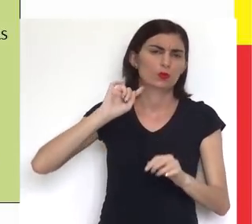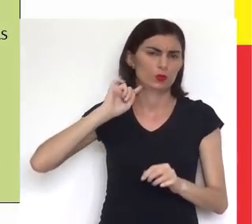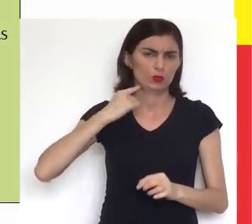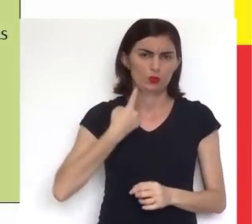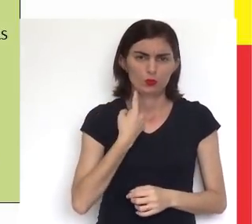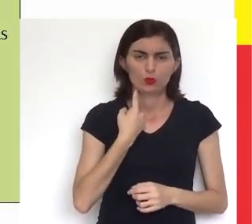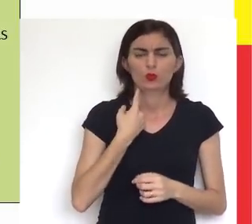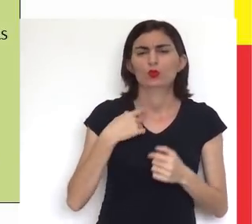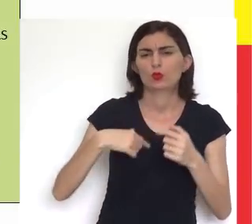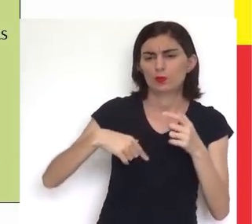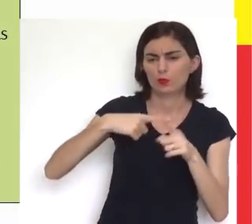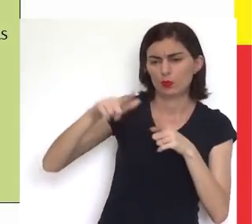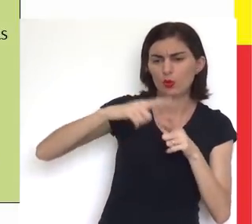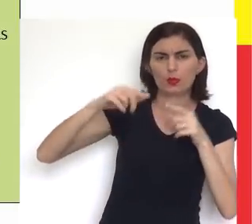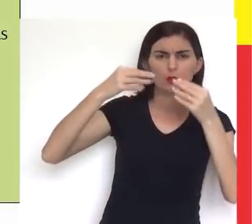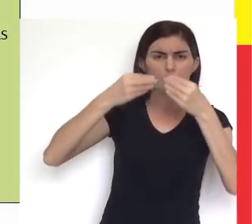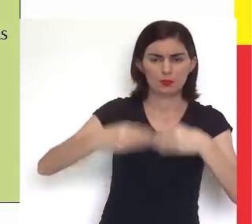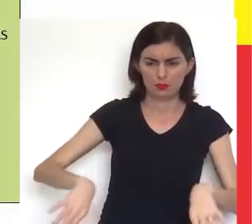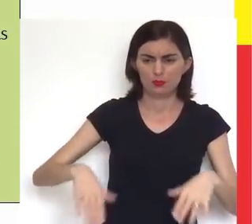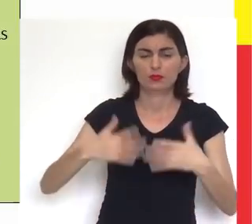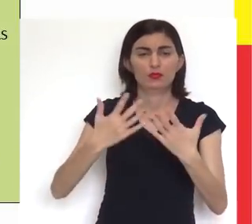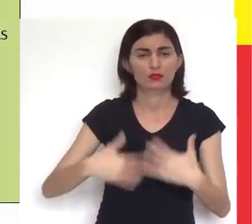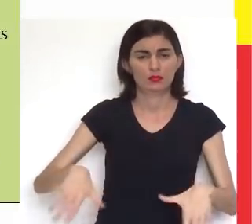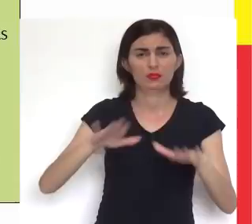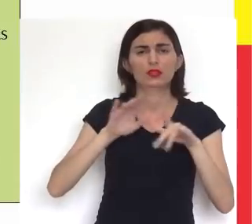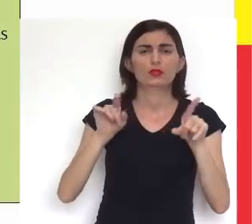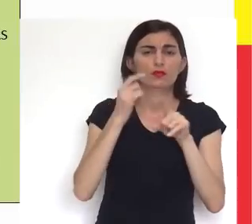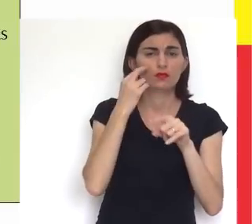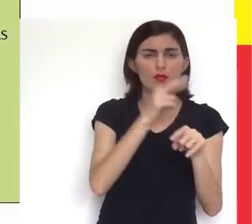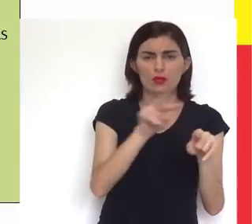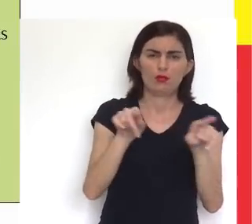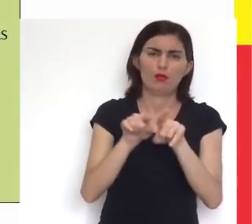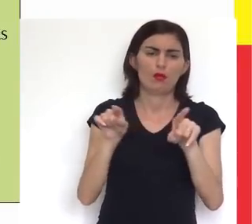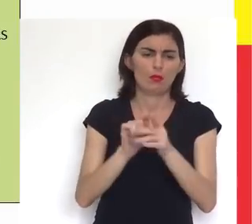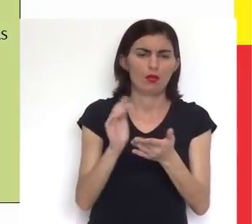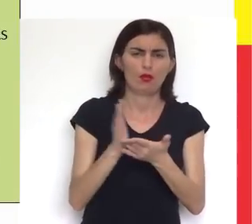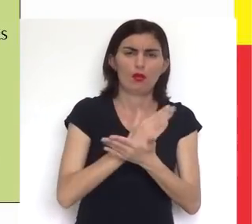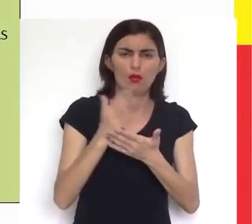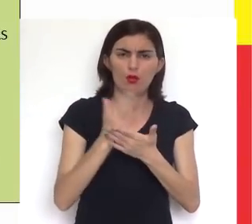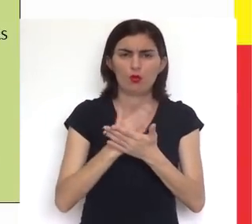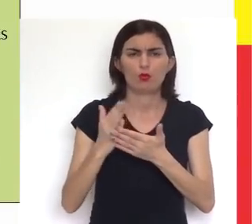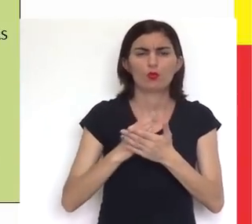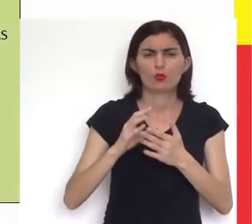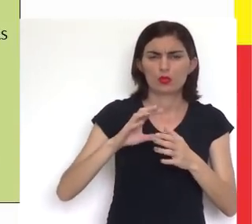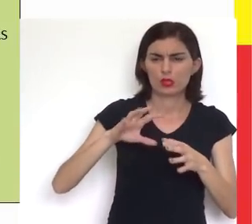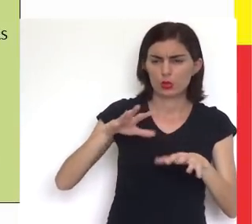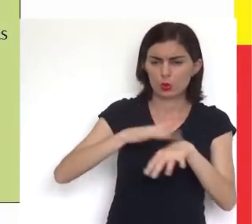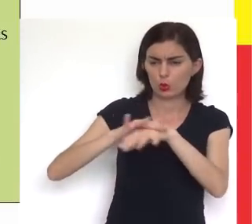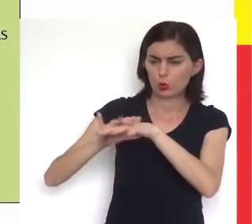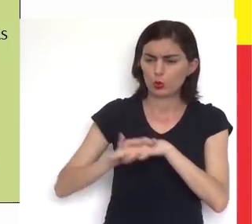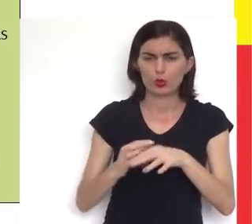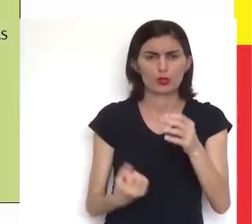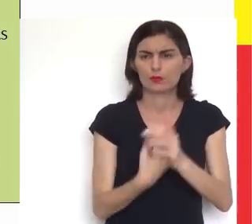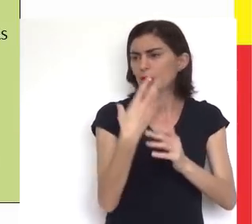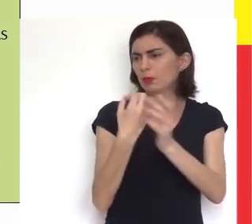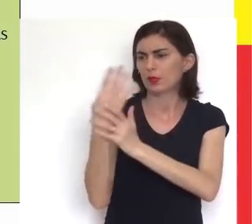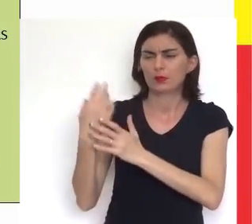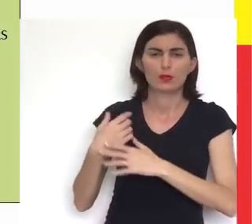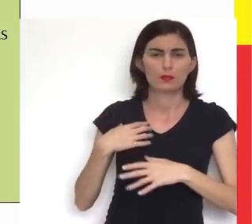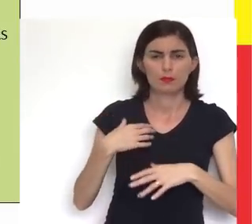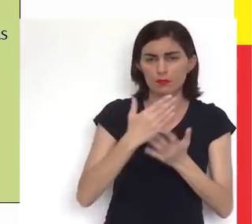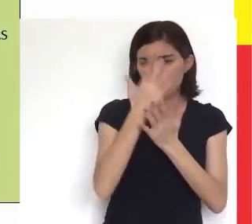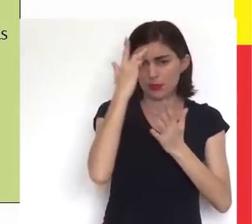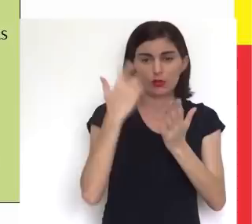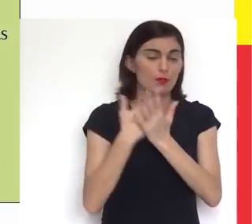gases poluentes que afetam o nosso meio ambiente. A gente vai ver também que algumas síndromes elas começam a aparecer, tá? Pessoas